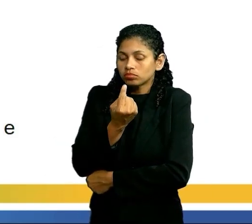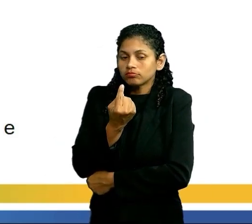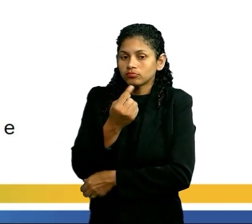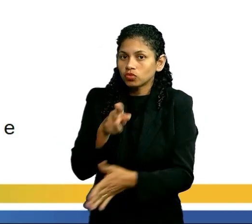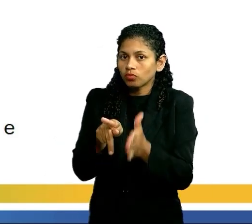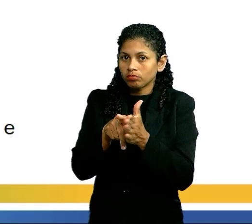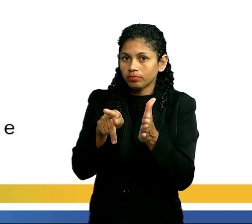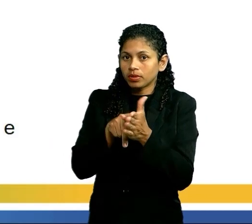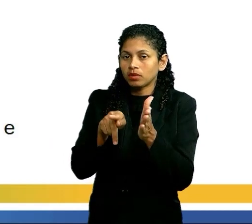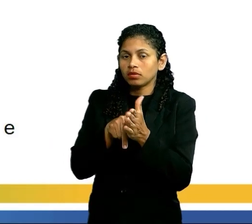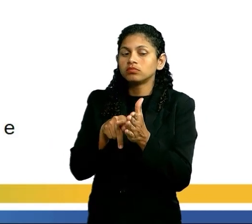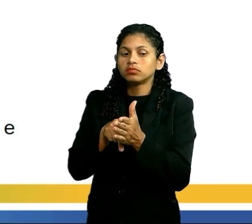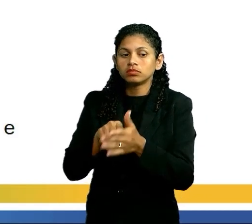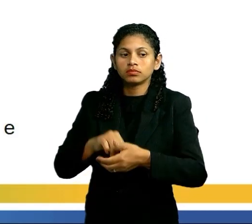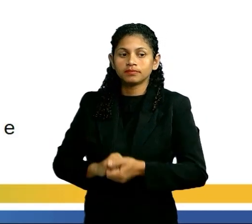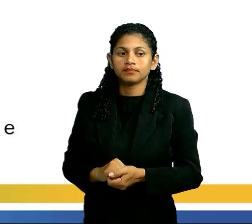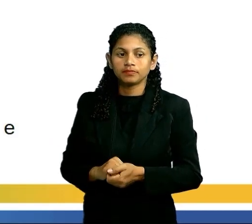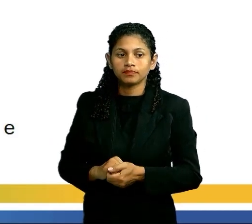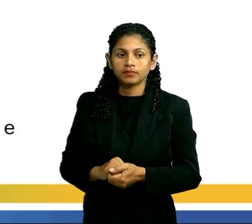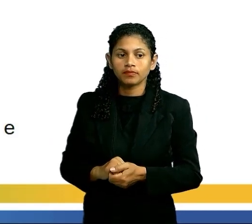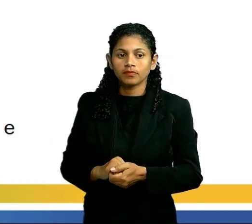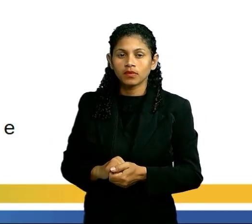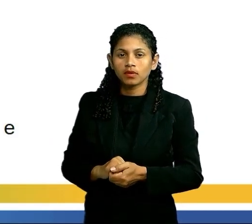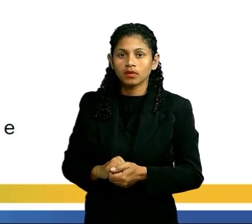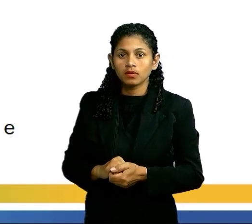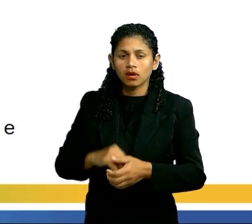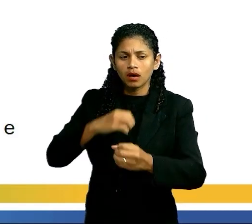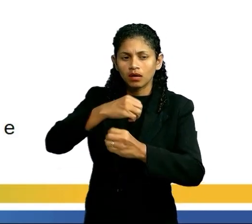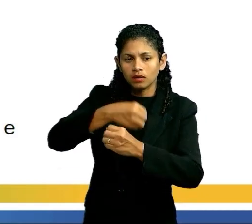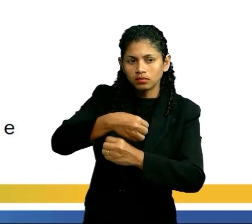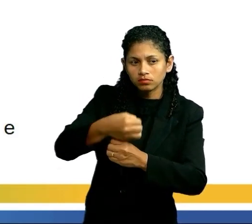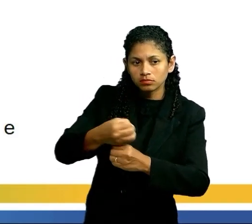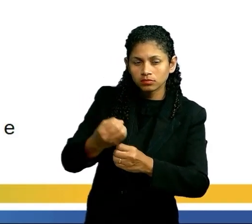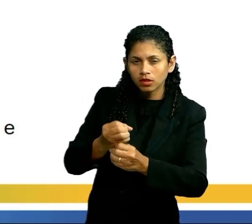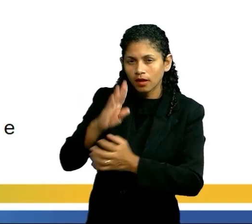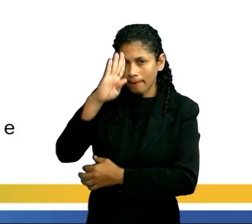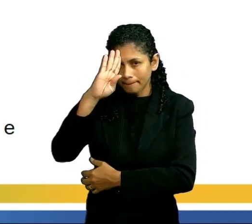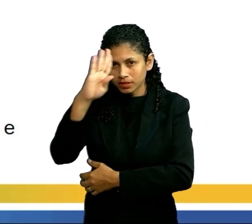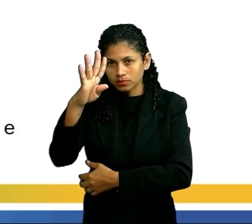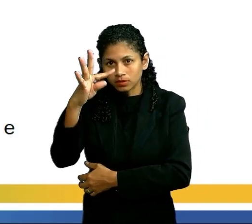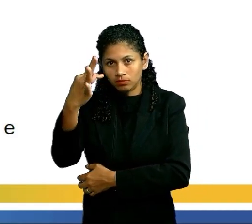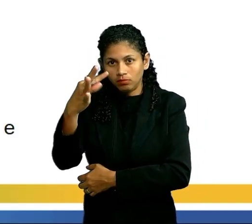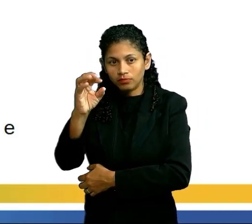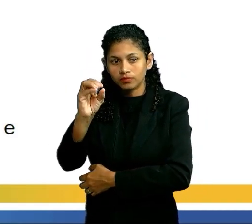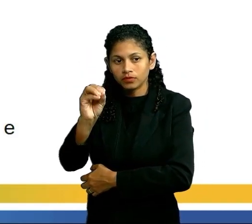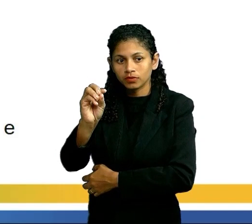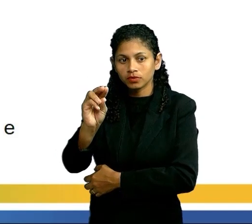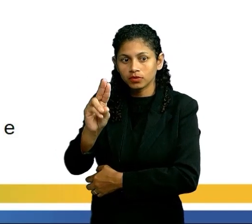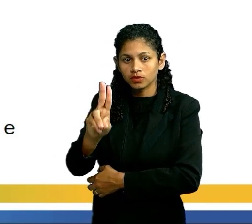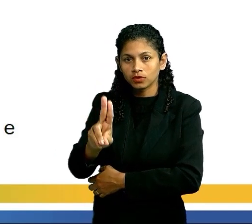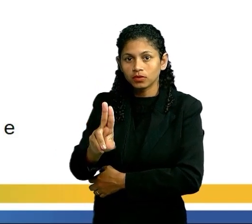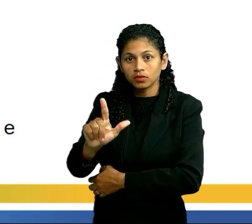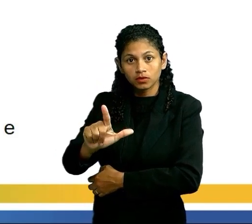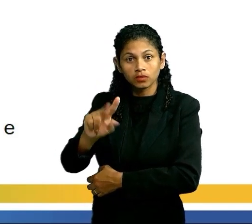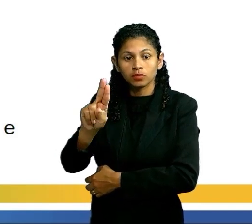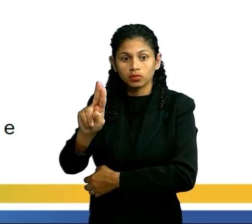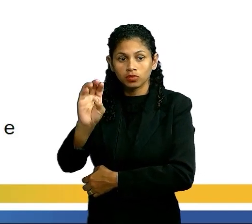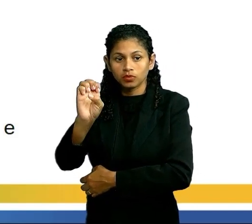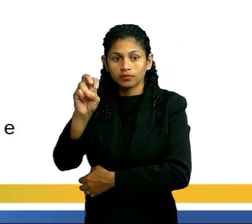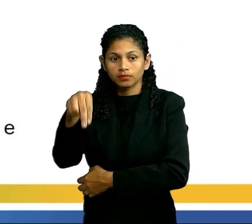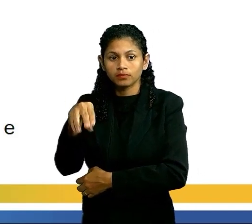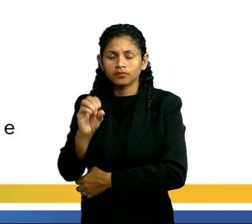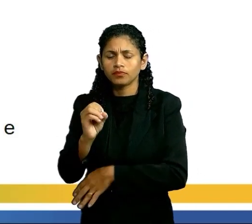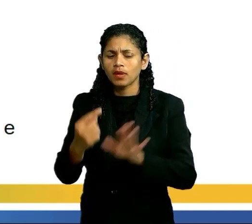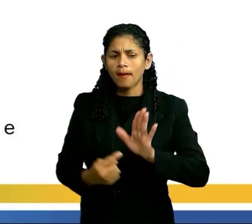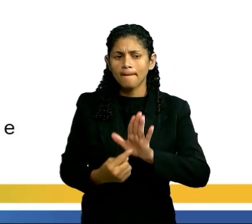do tolueno apresenta. Então, vamos lá. Alternativa A, 7